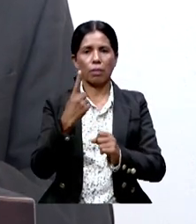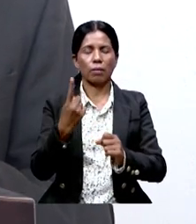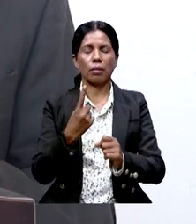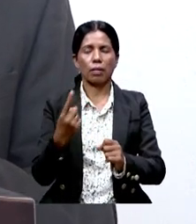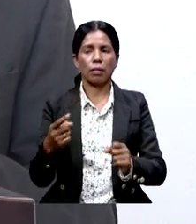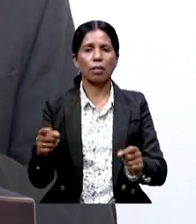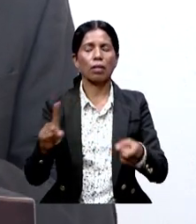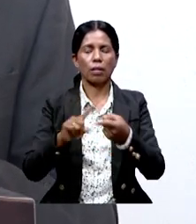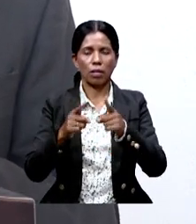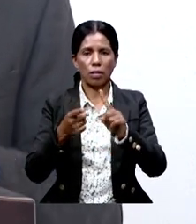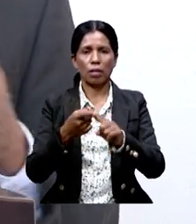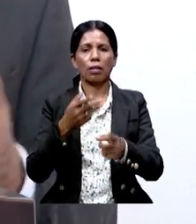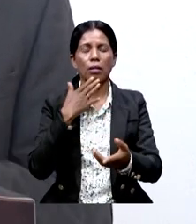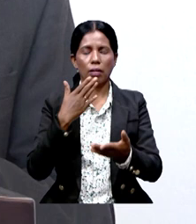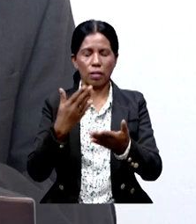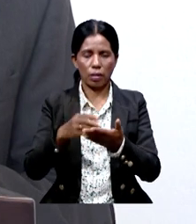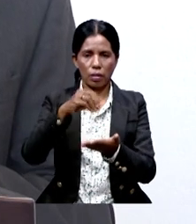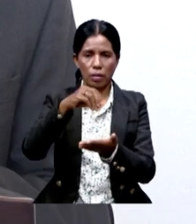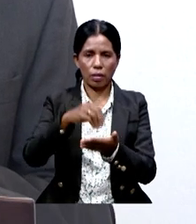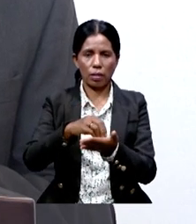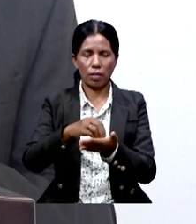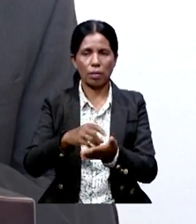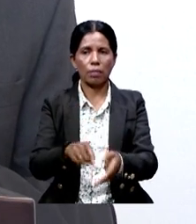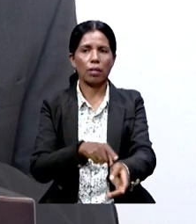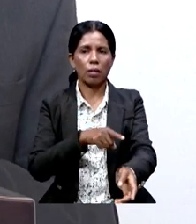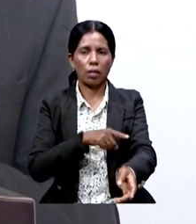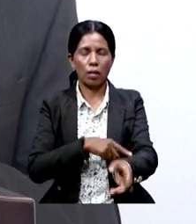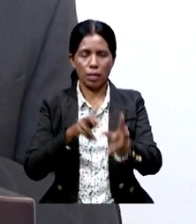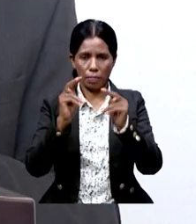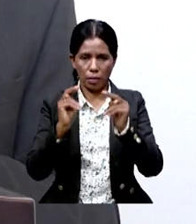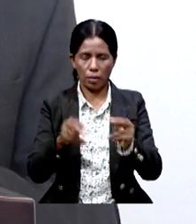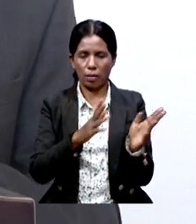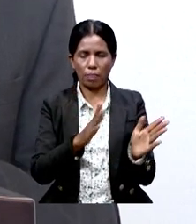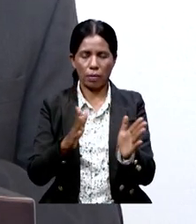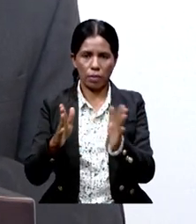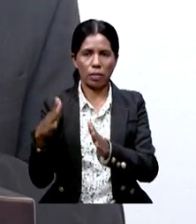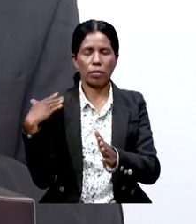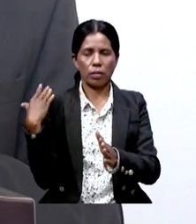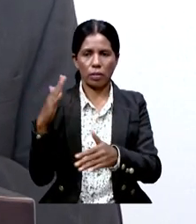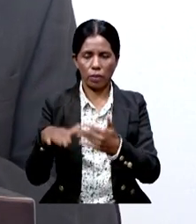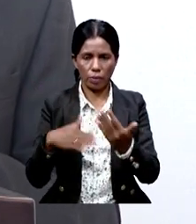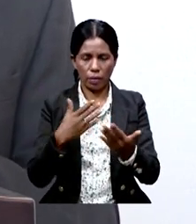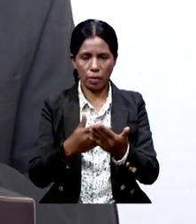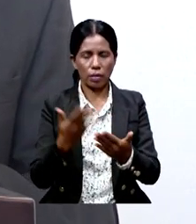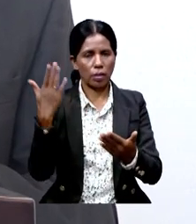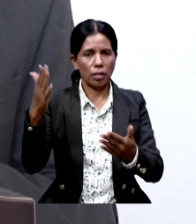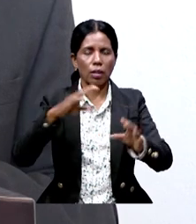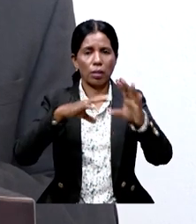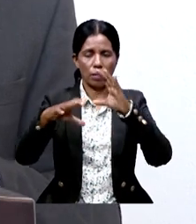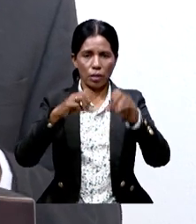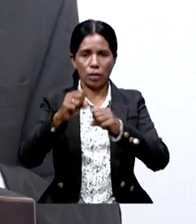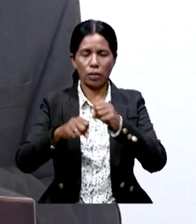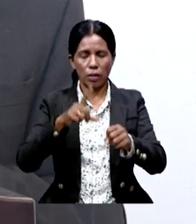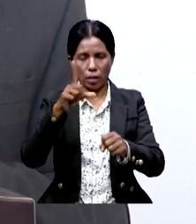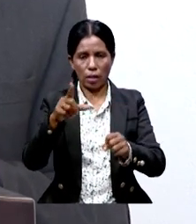amigo, cria amizade na Becleurona e precisa preparar jovens e a área de comunicação social. Né? A